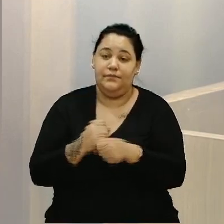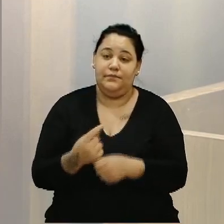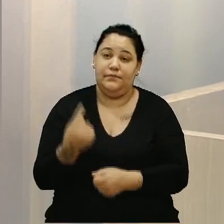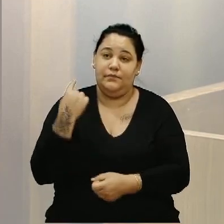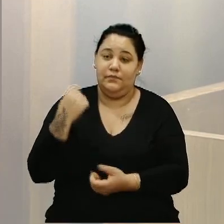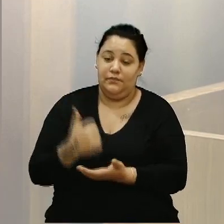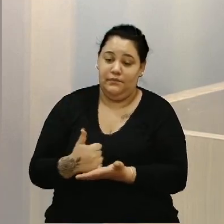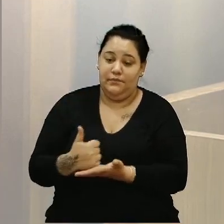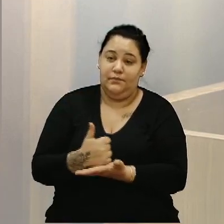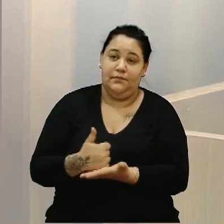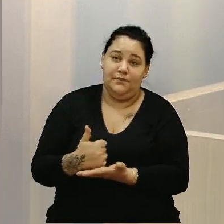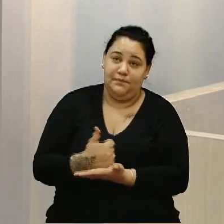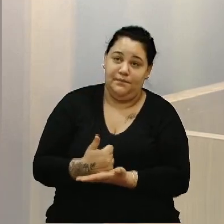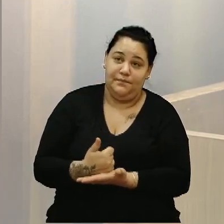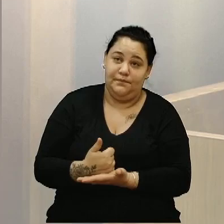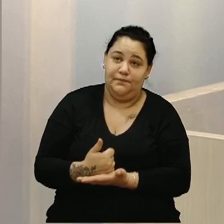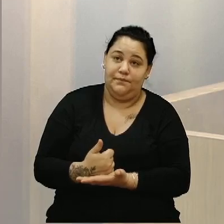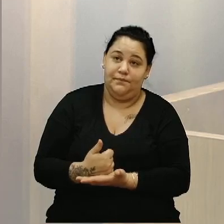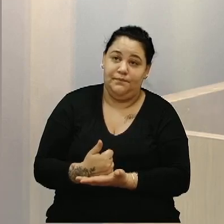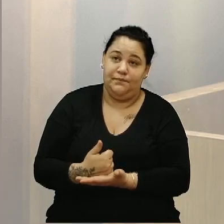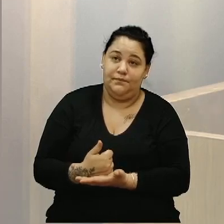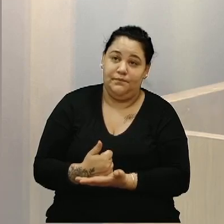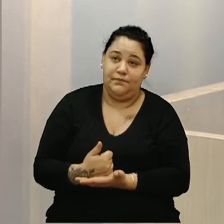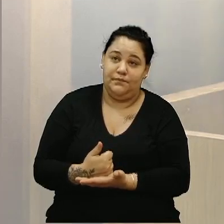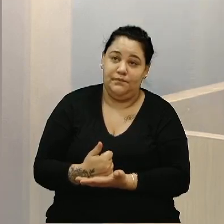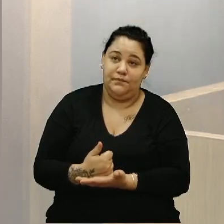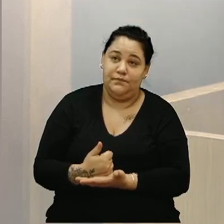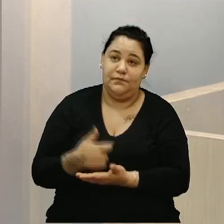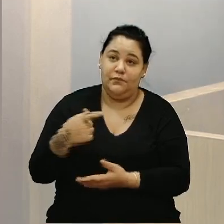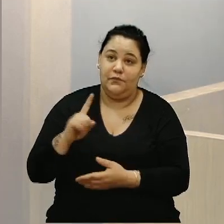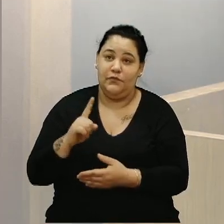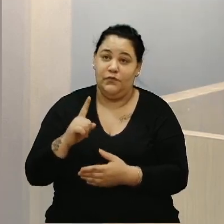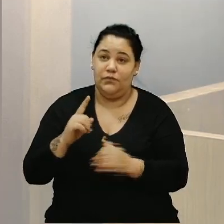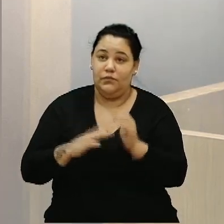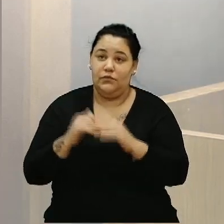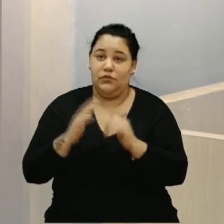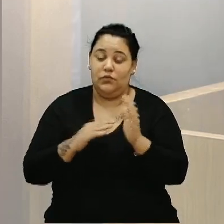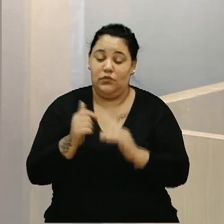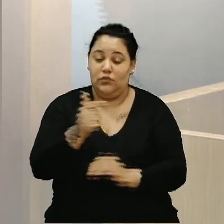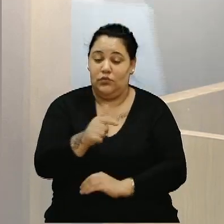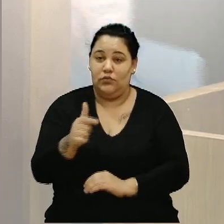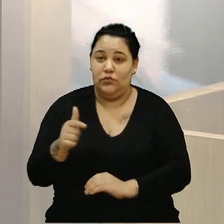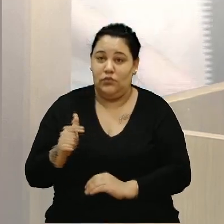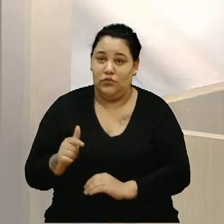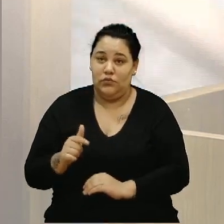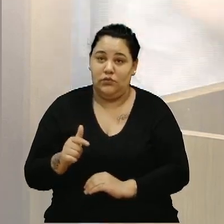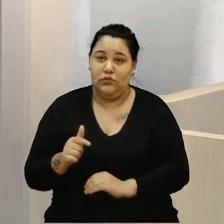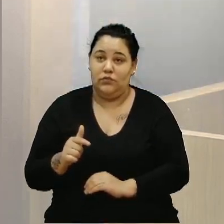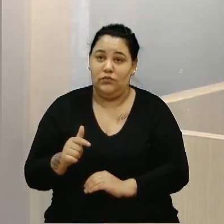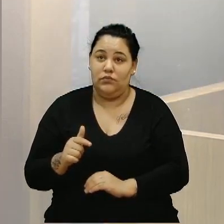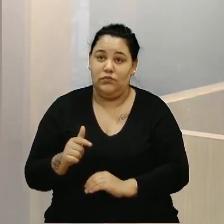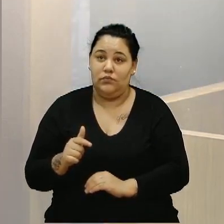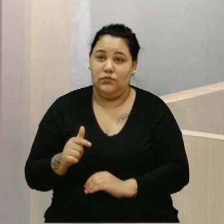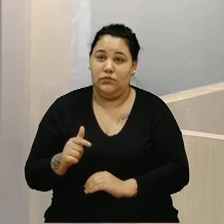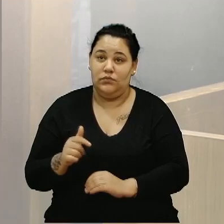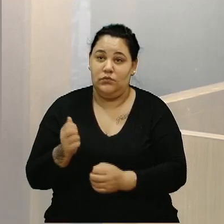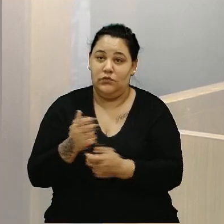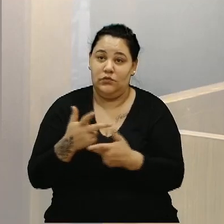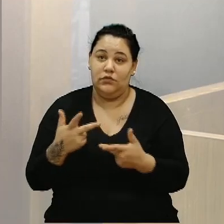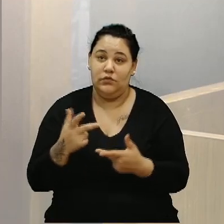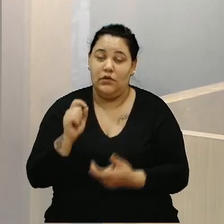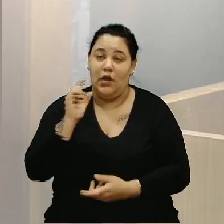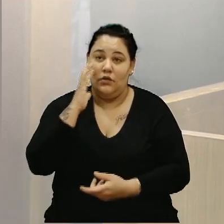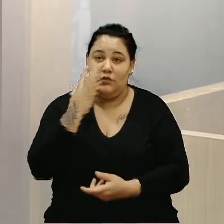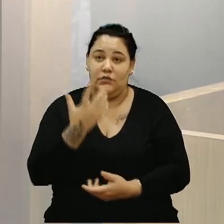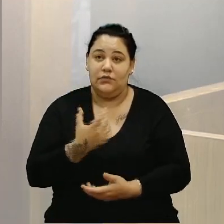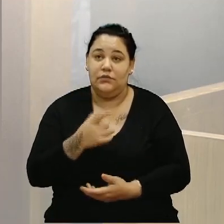lá do barranco foram sendo construídas outras edificações que acabou gerando